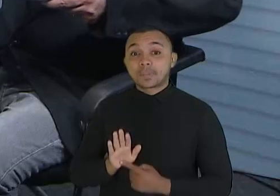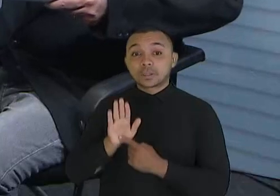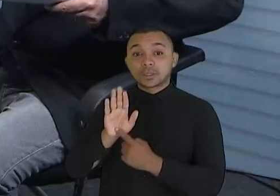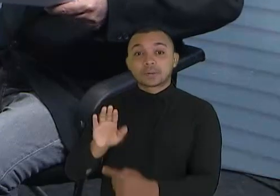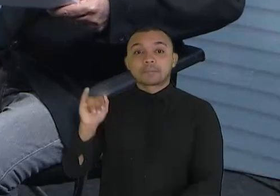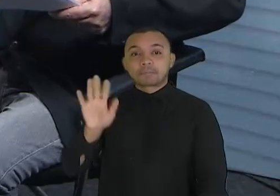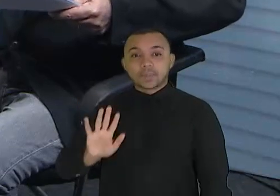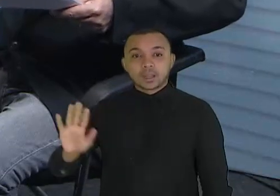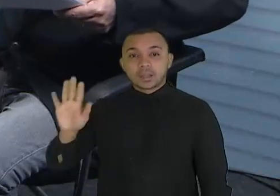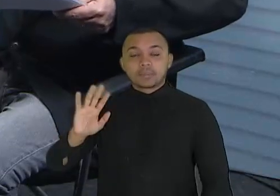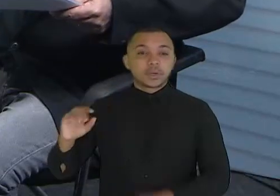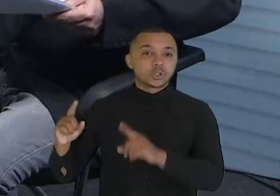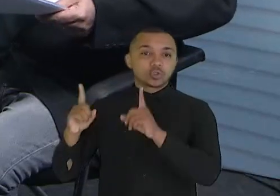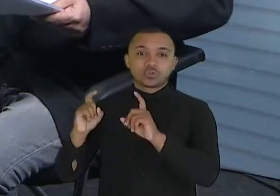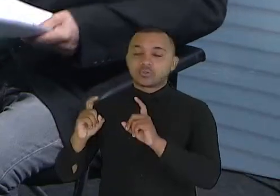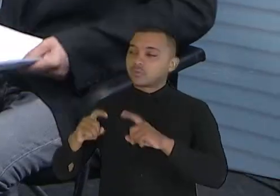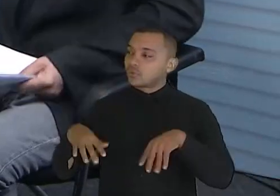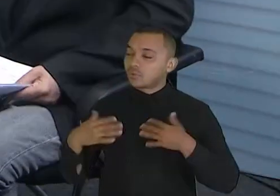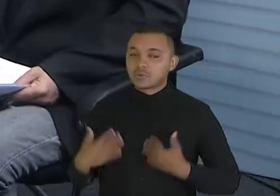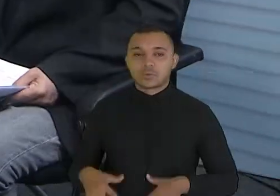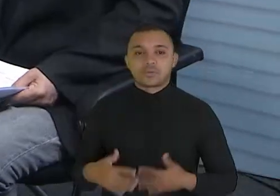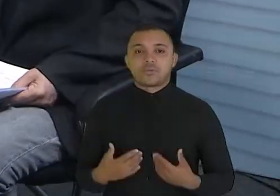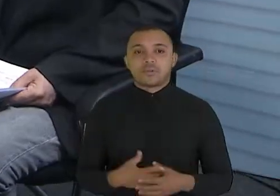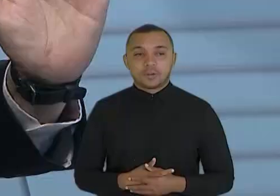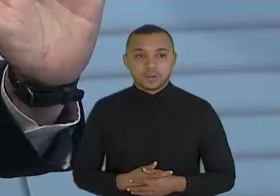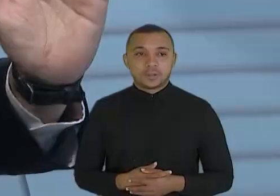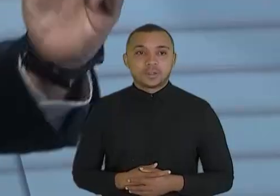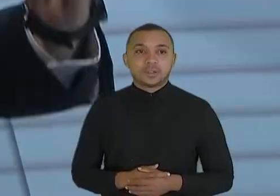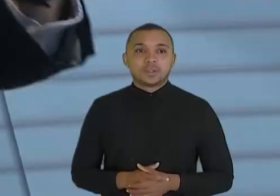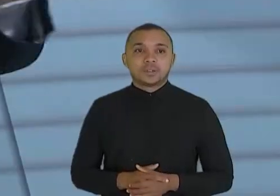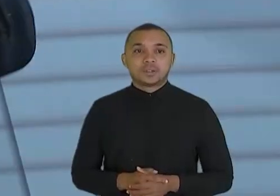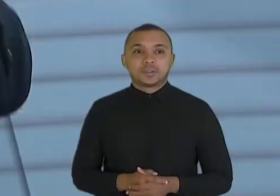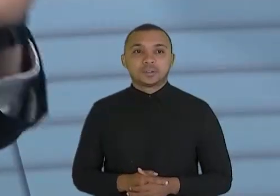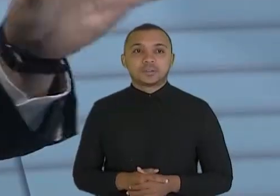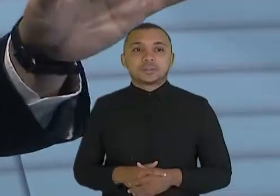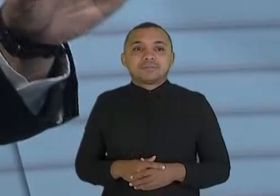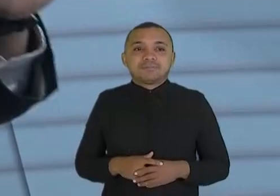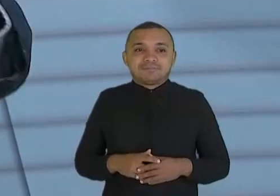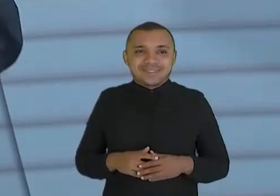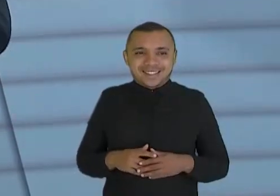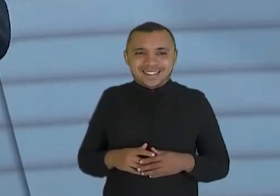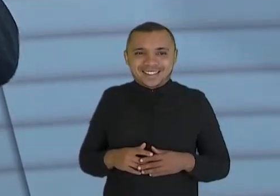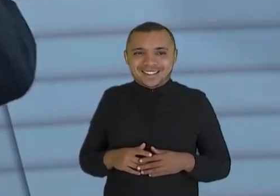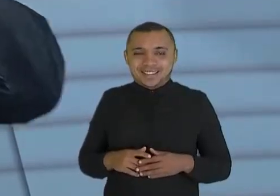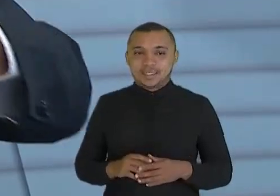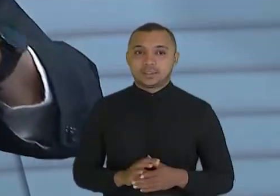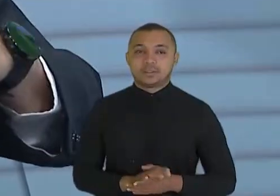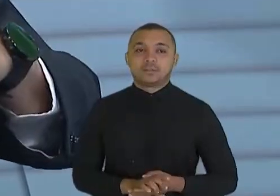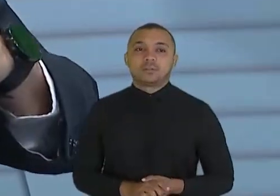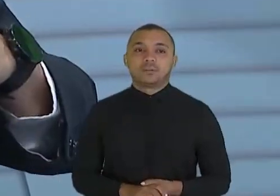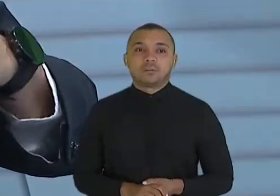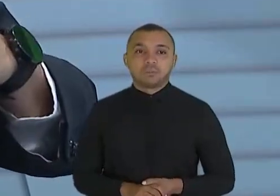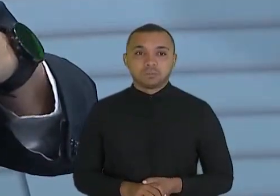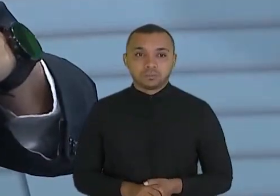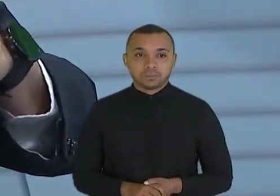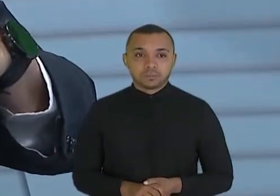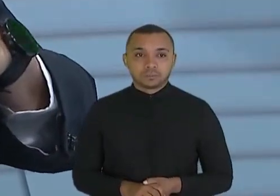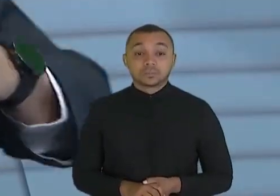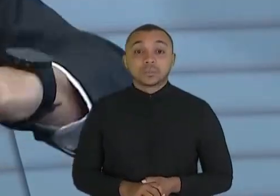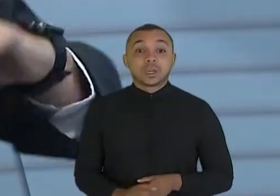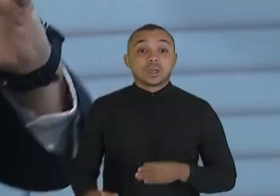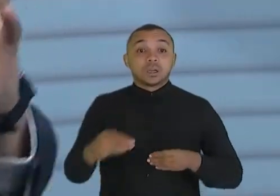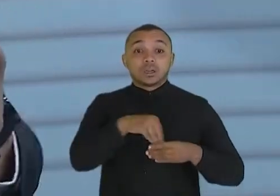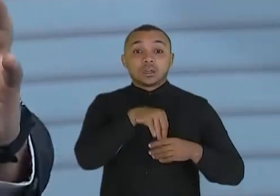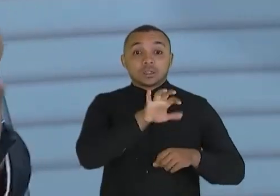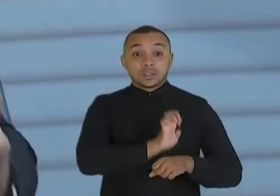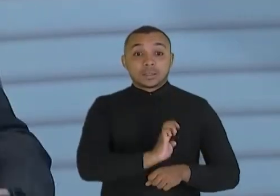cânion. Tem um cânion. Você livra essa Mata Atlântica ali, livra o litoral e vai descendo para dentro do estado,